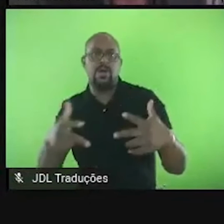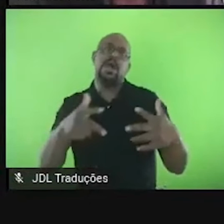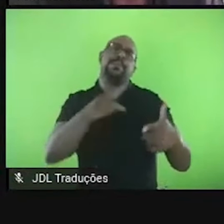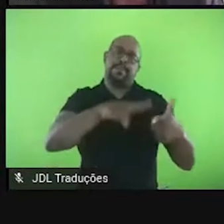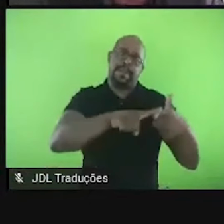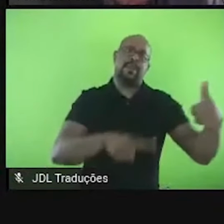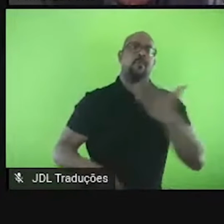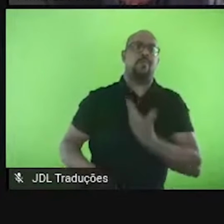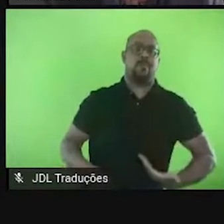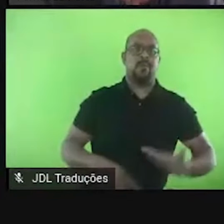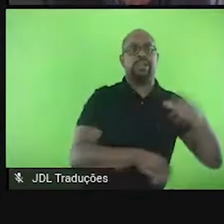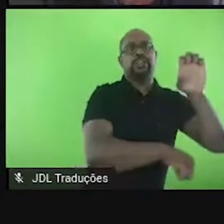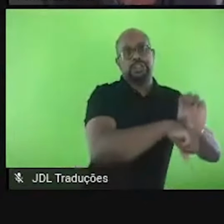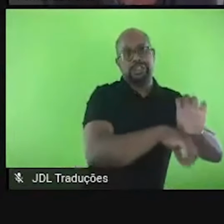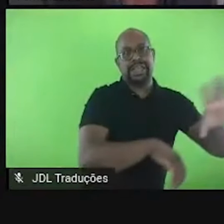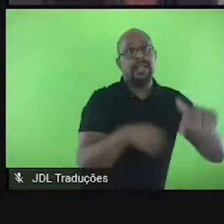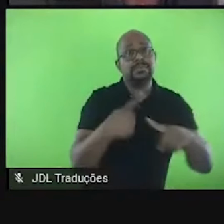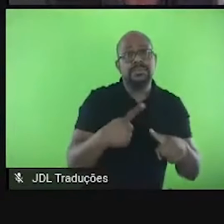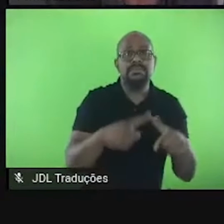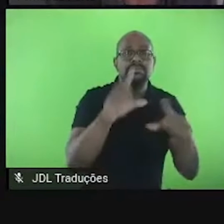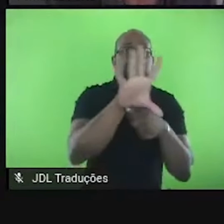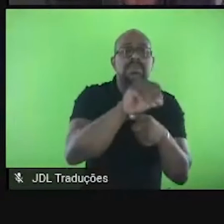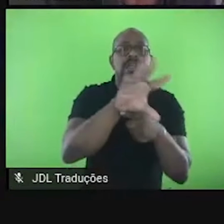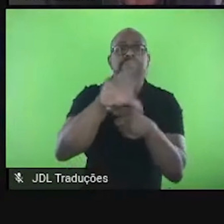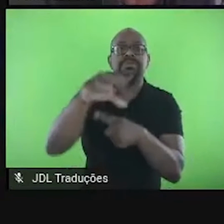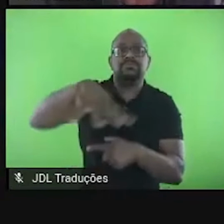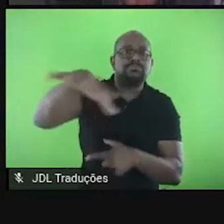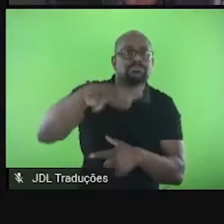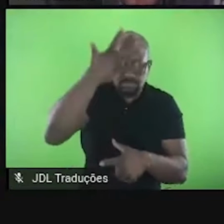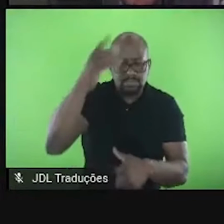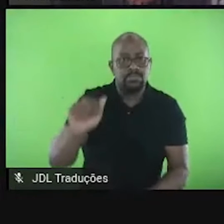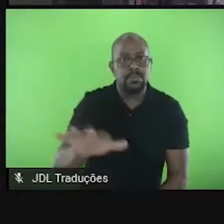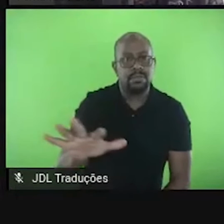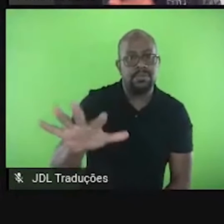Estado, por estar fotografando o morro.